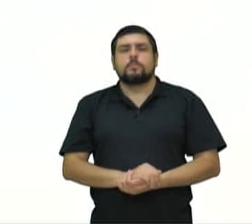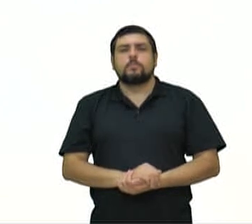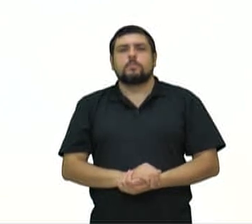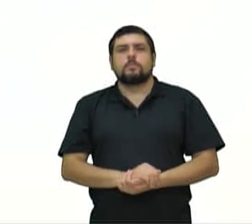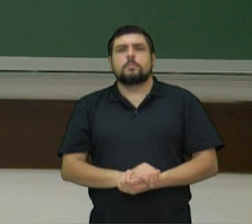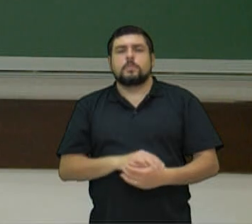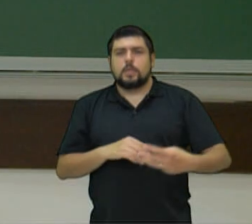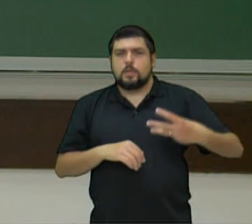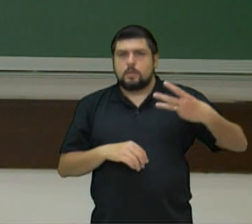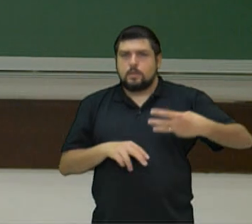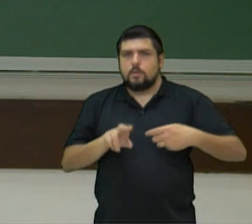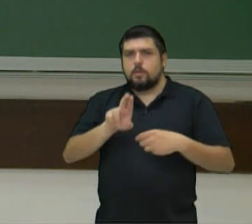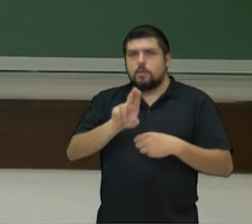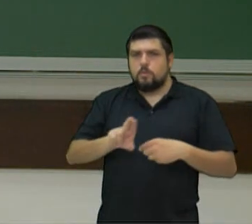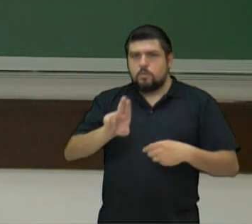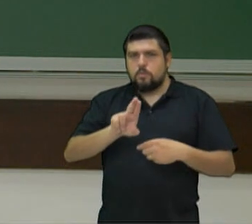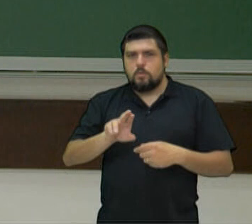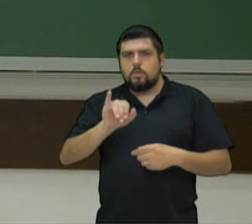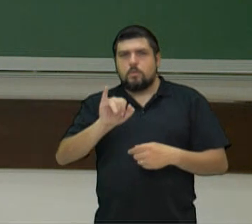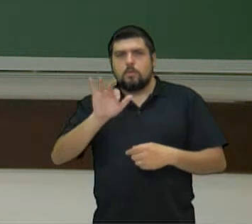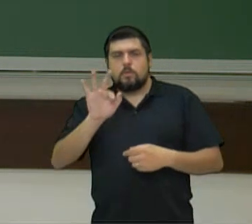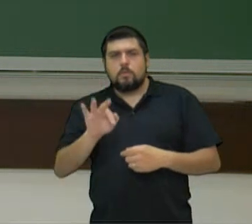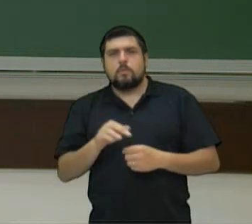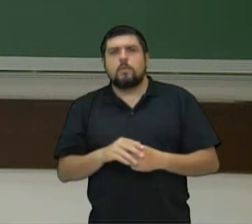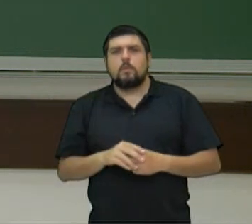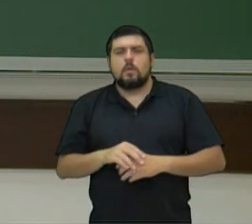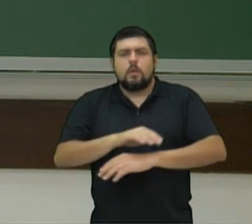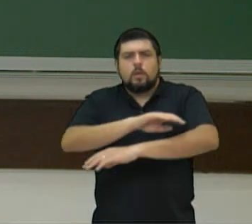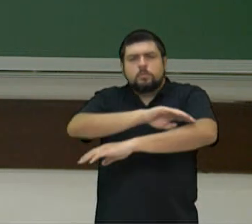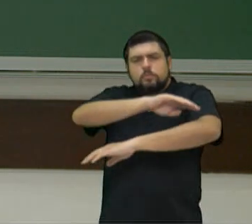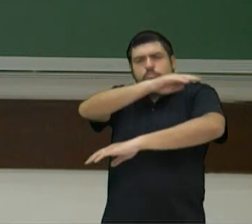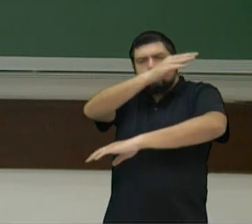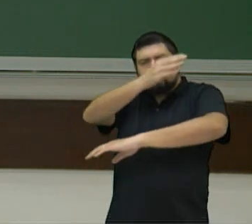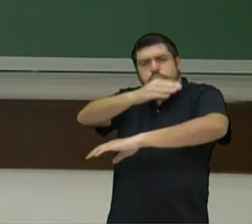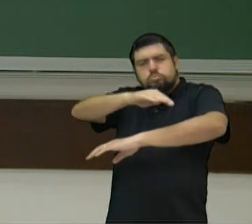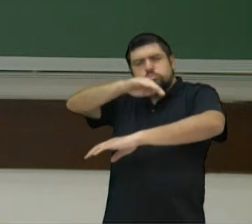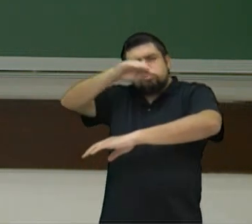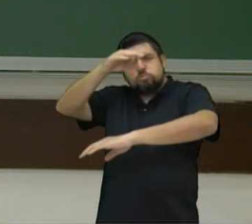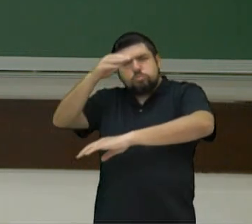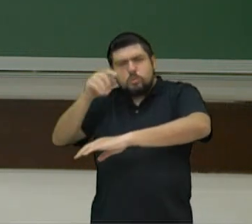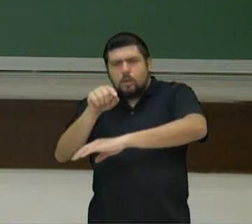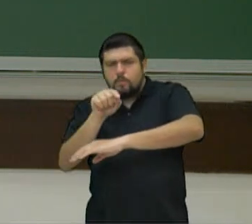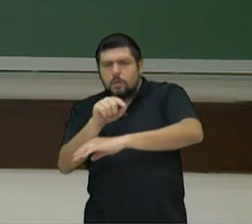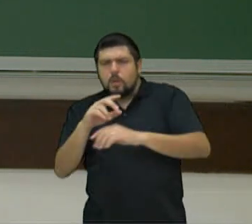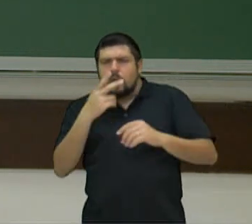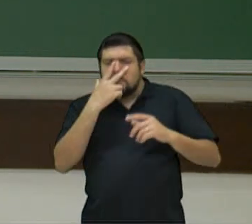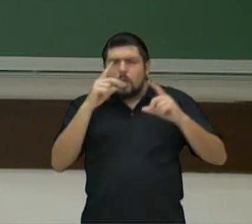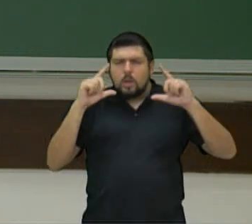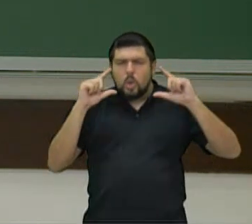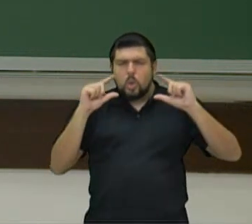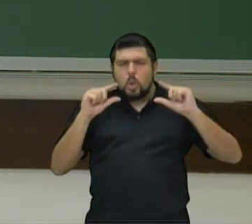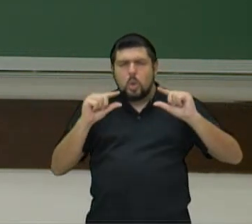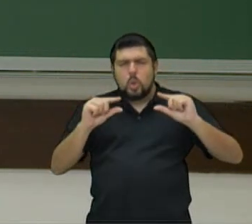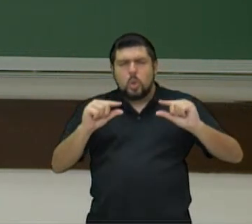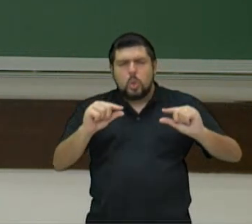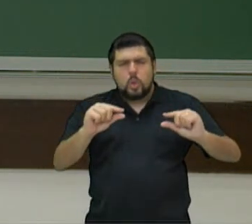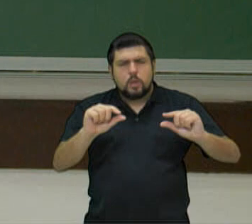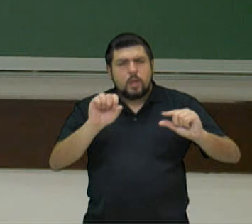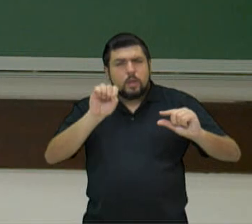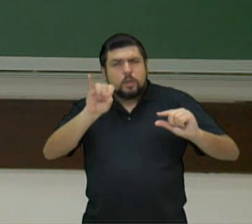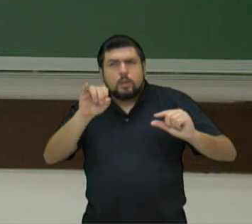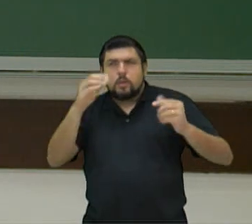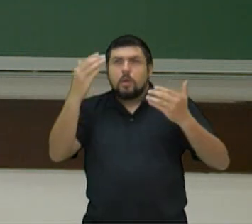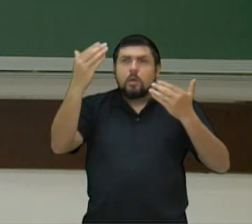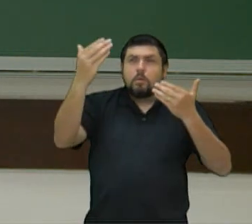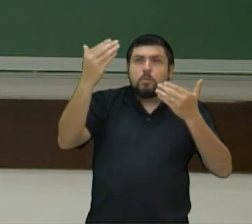"with", né, o de condição. As montanhas parecem pequenas se comparadas com o maravilhoso céu que se